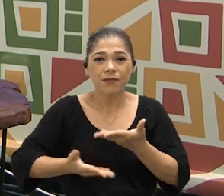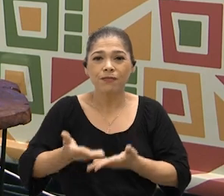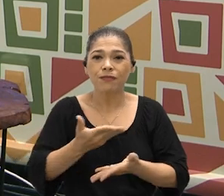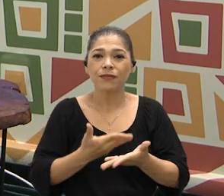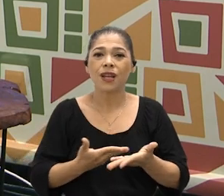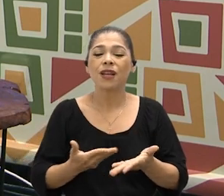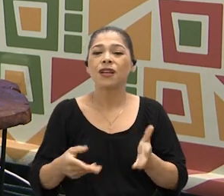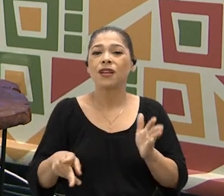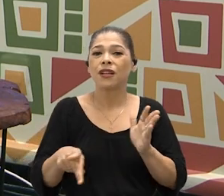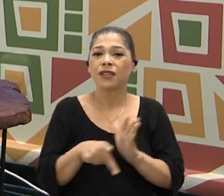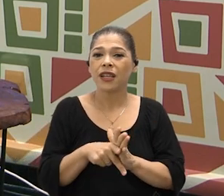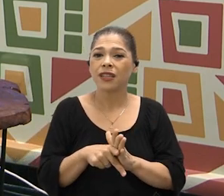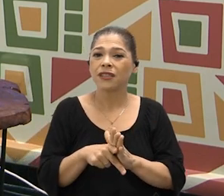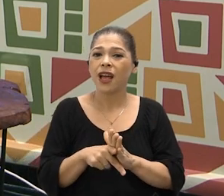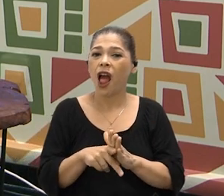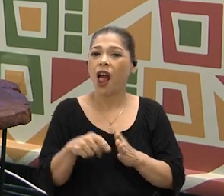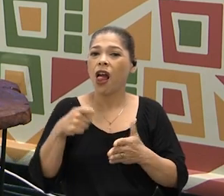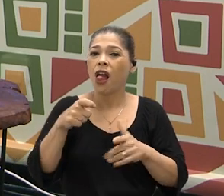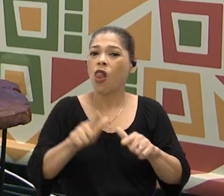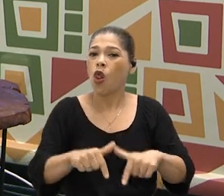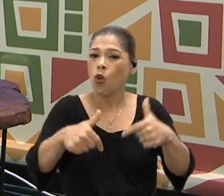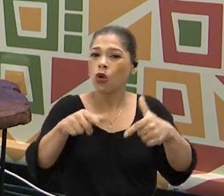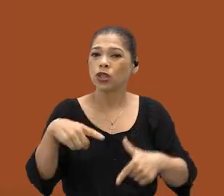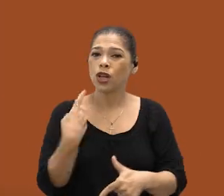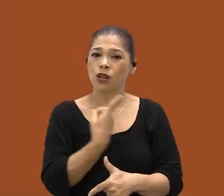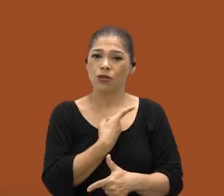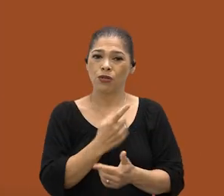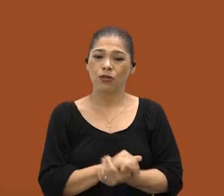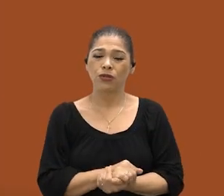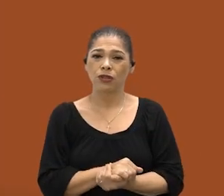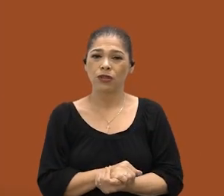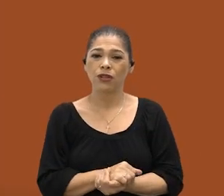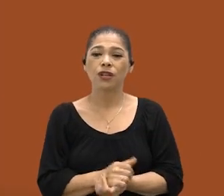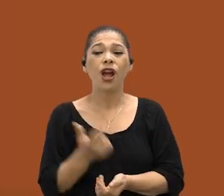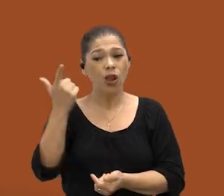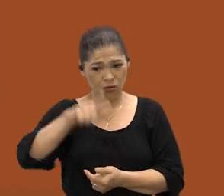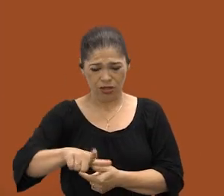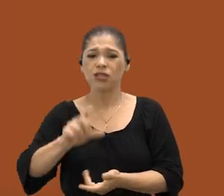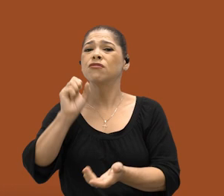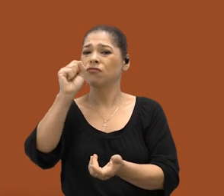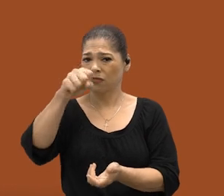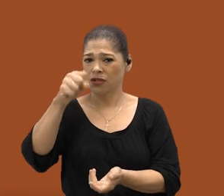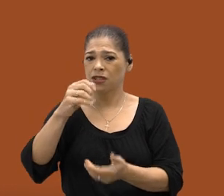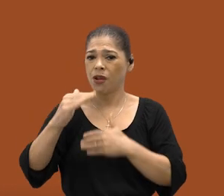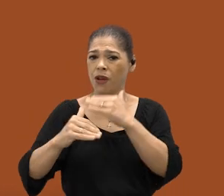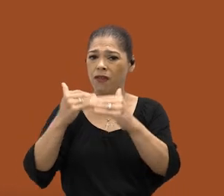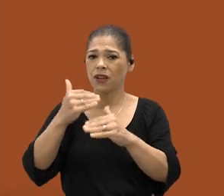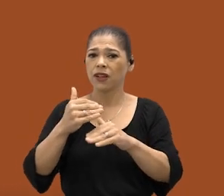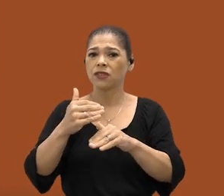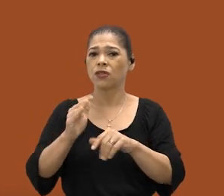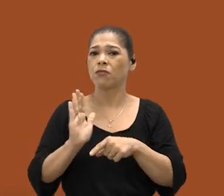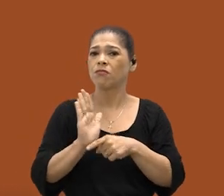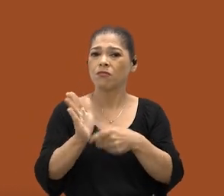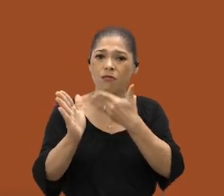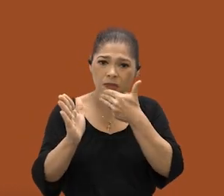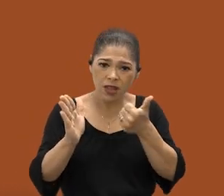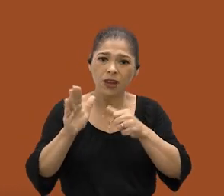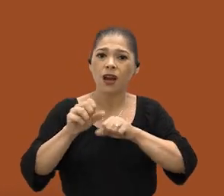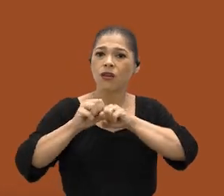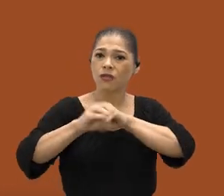participando dessa luta nossa ela conseguiu avanços para o ensino